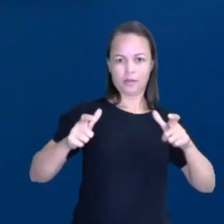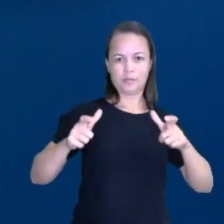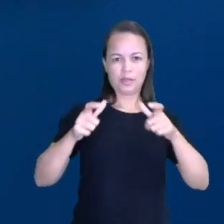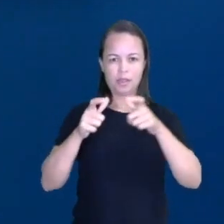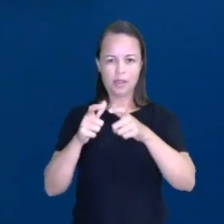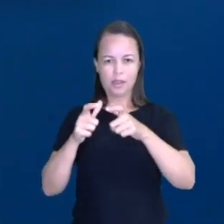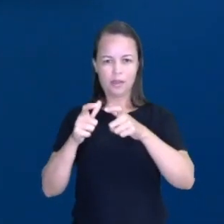andares? Né? A sua casa é no sítio? A sua casa é na cidade? Como é a sua casa? De que ela é feita? Ela é feita de tijolo?